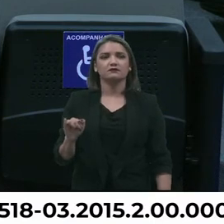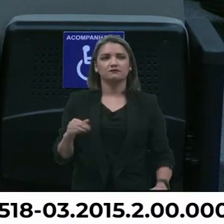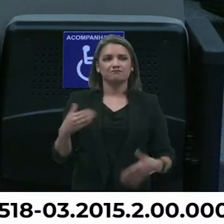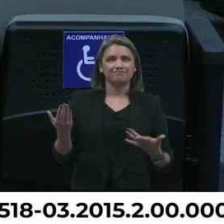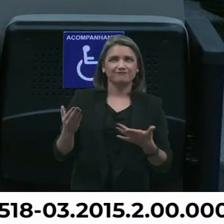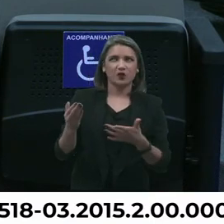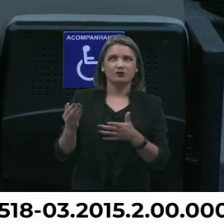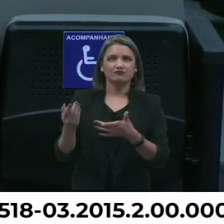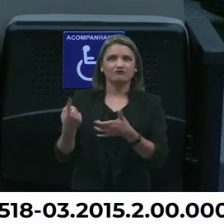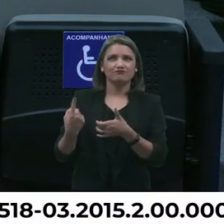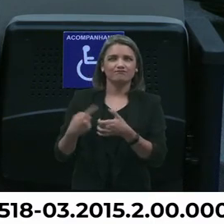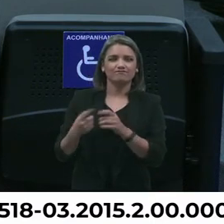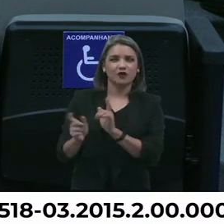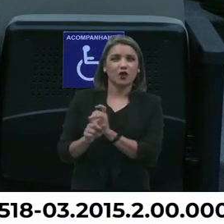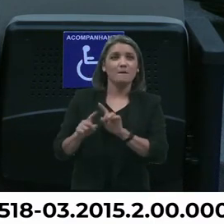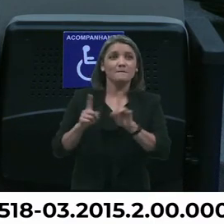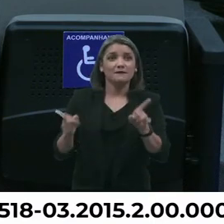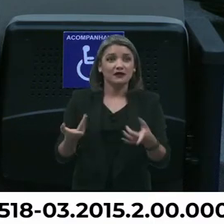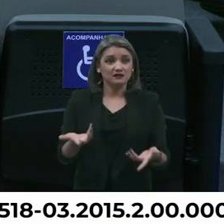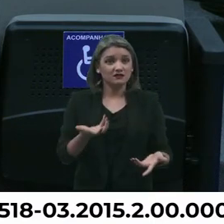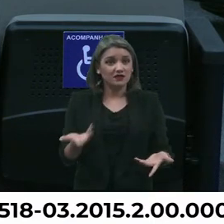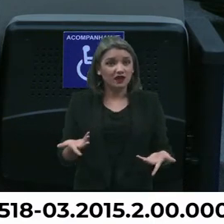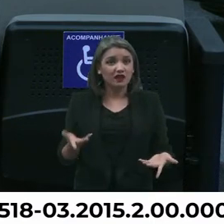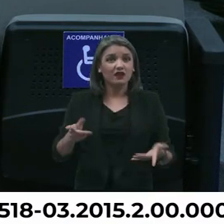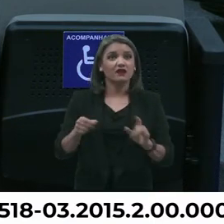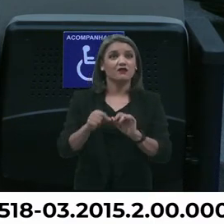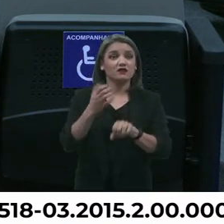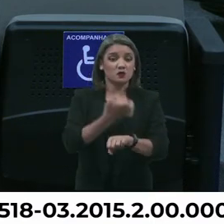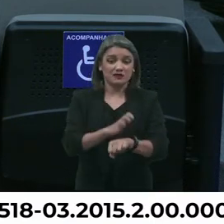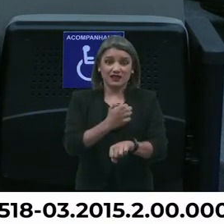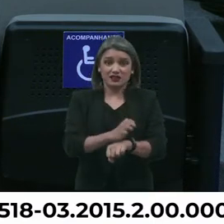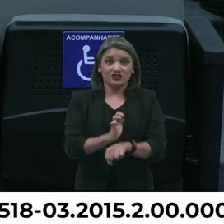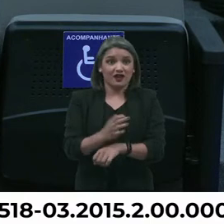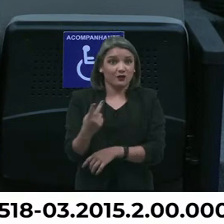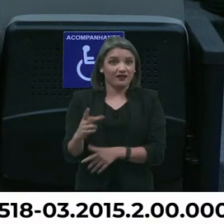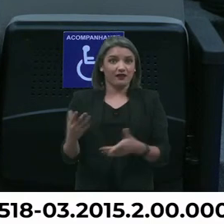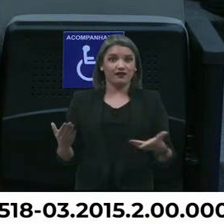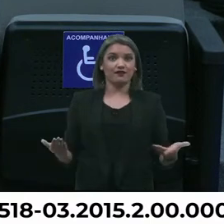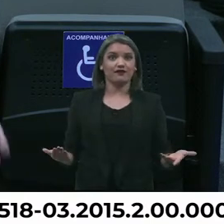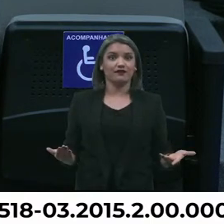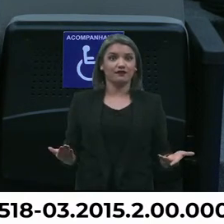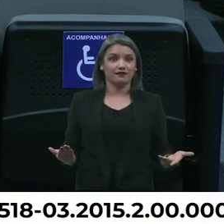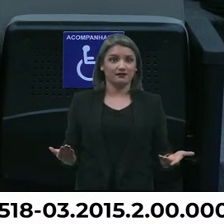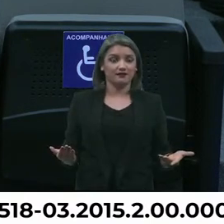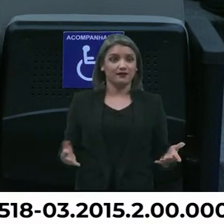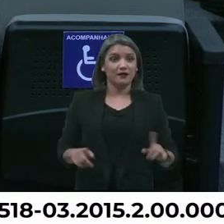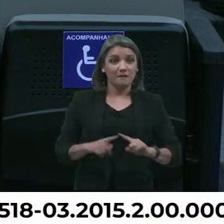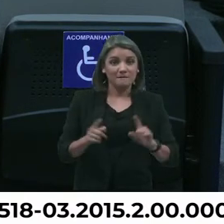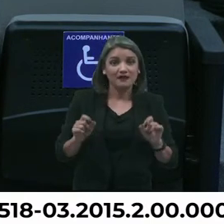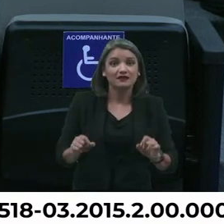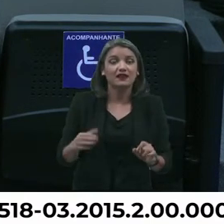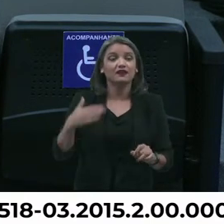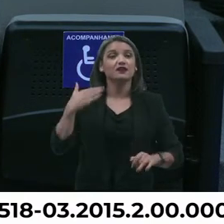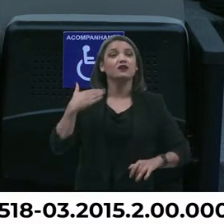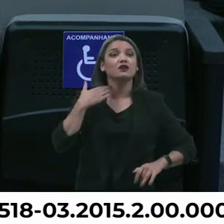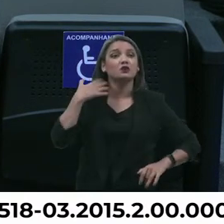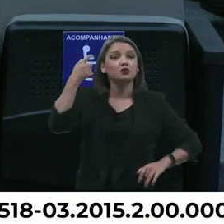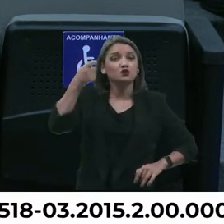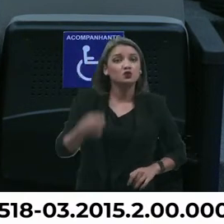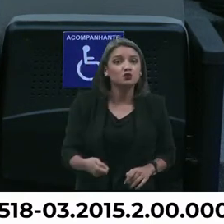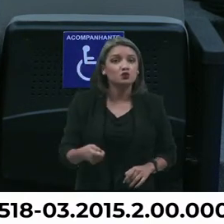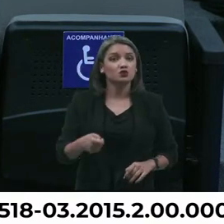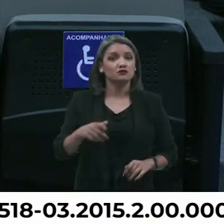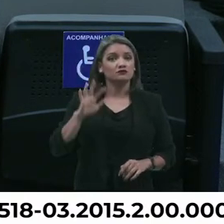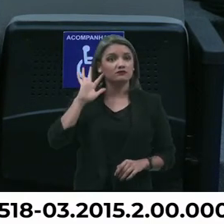relação à cidade, gostaria que o magistrado funcionasse como estagiário dele. O fato é que o juiz sentencia o